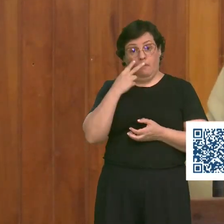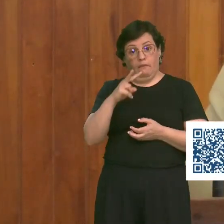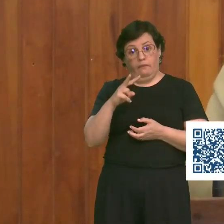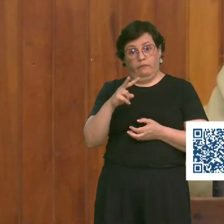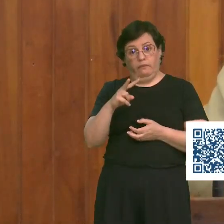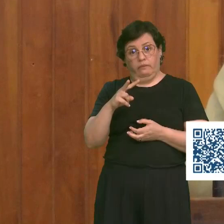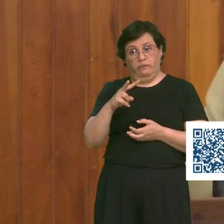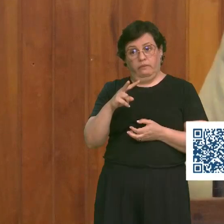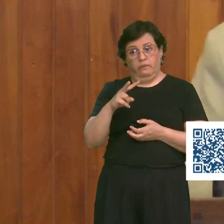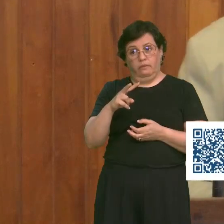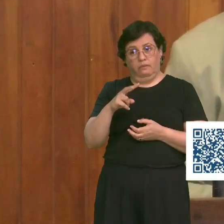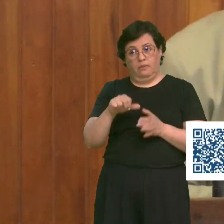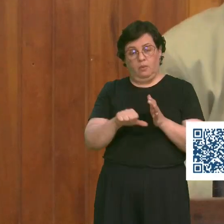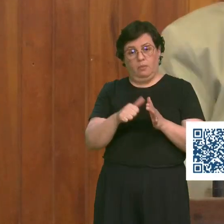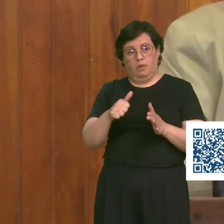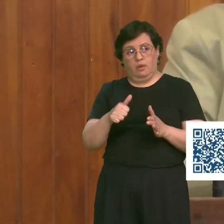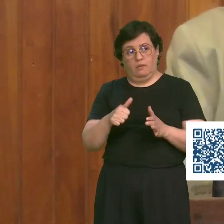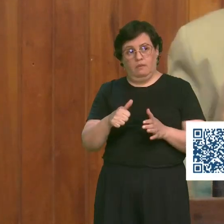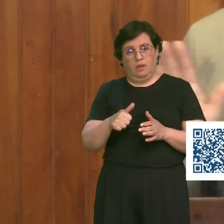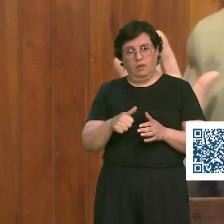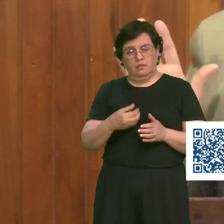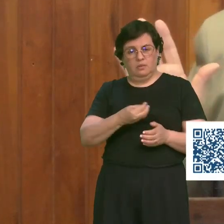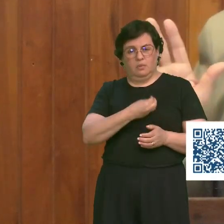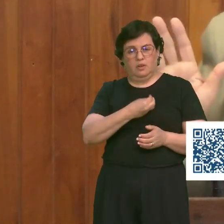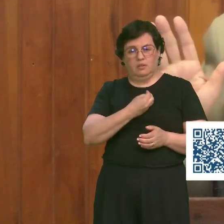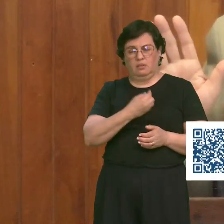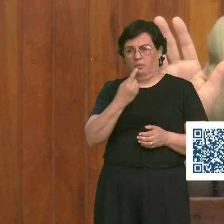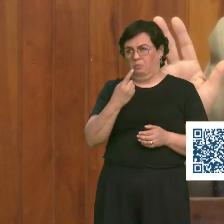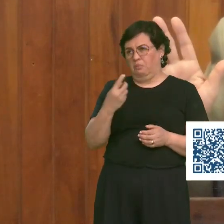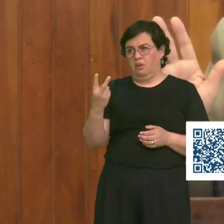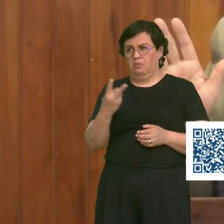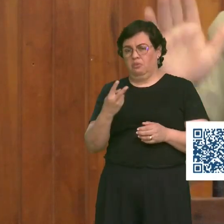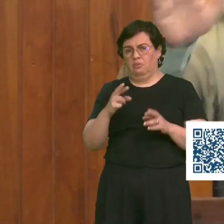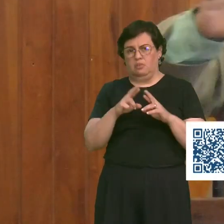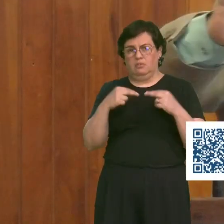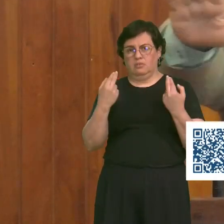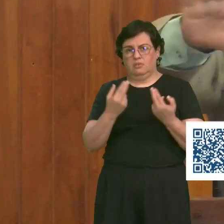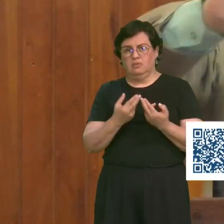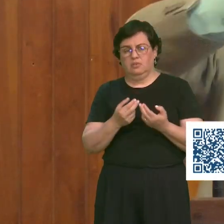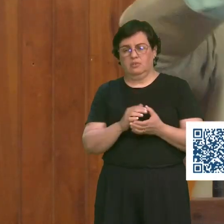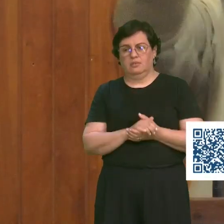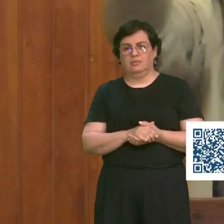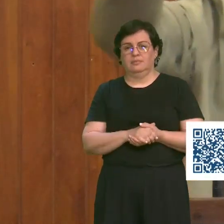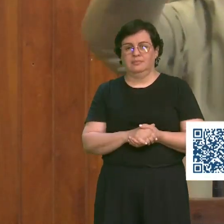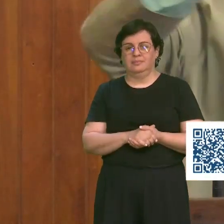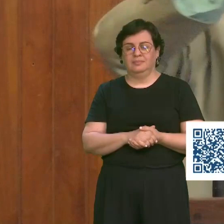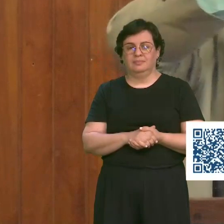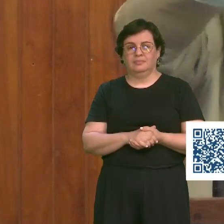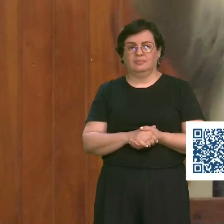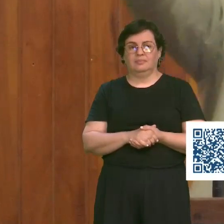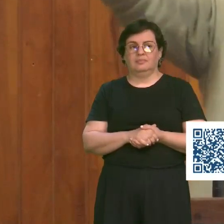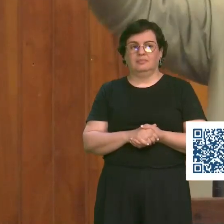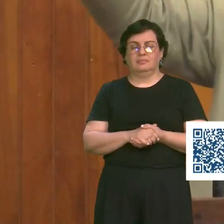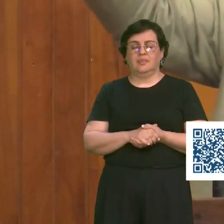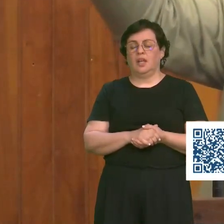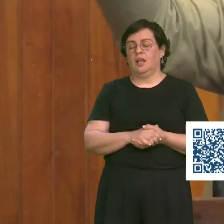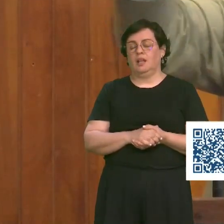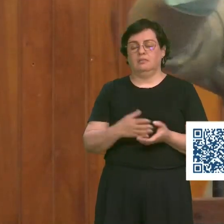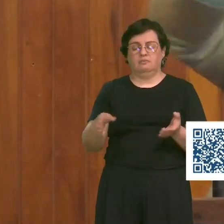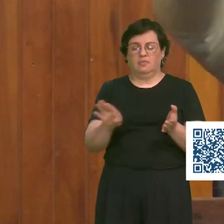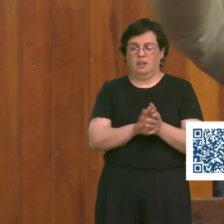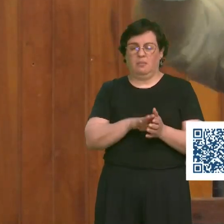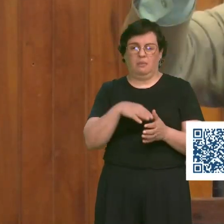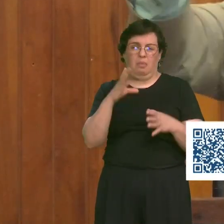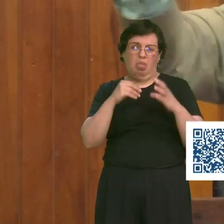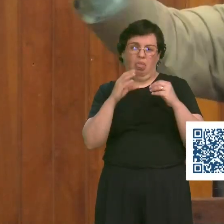secretariado que Aliás o vereador Júnior é testemunha Participei de uma ou duas reunião de secretariados eu falava eu não vou vir aqui para discutir sexo dos Anjos